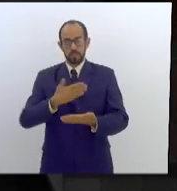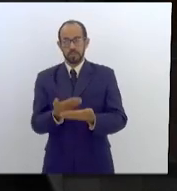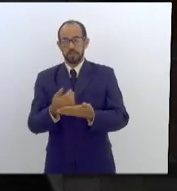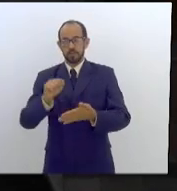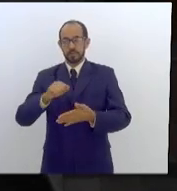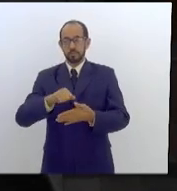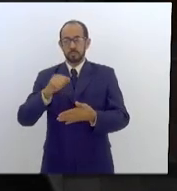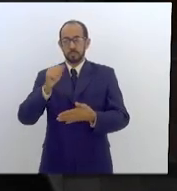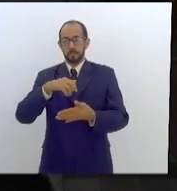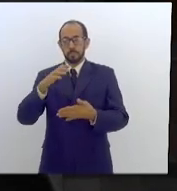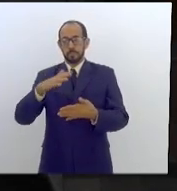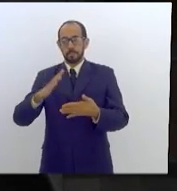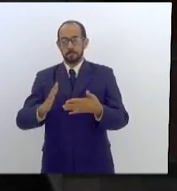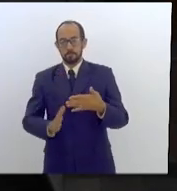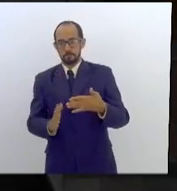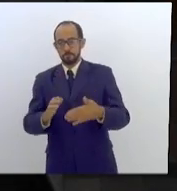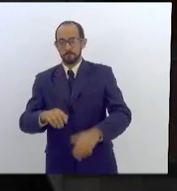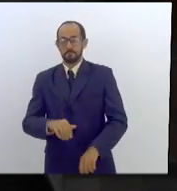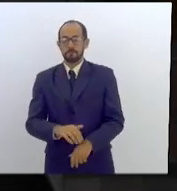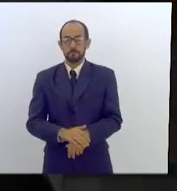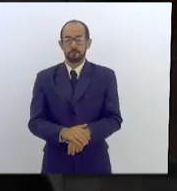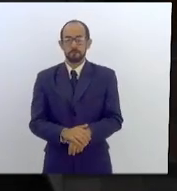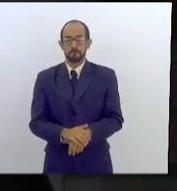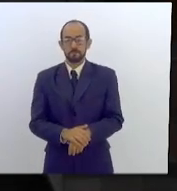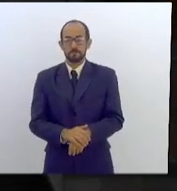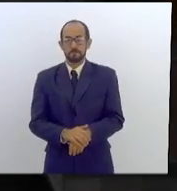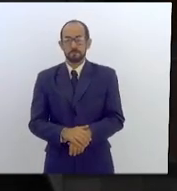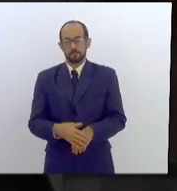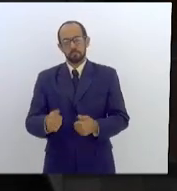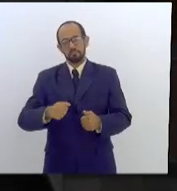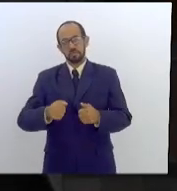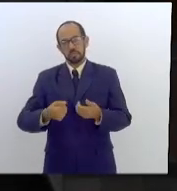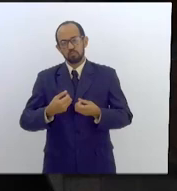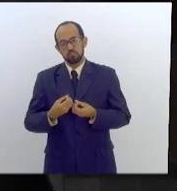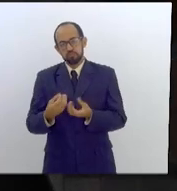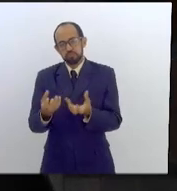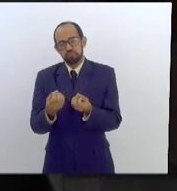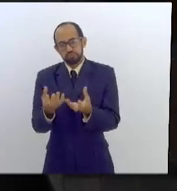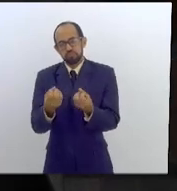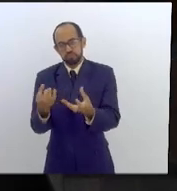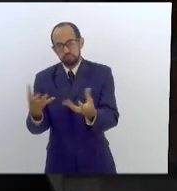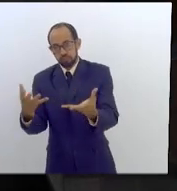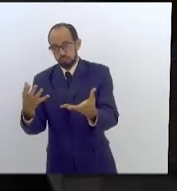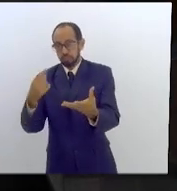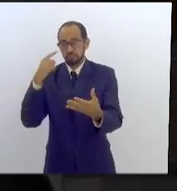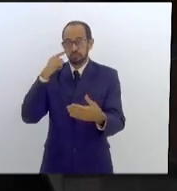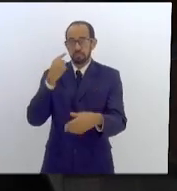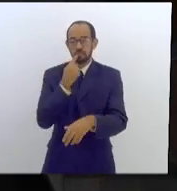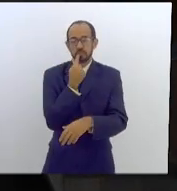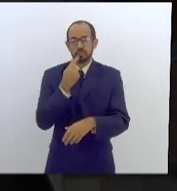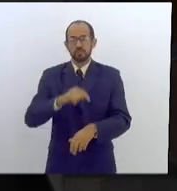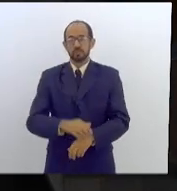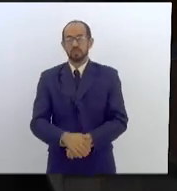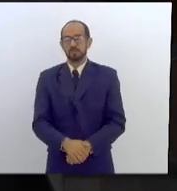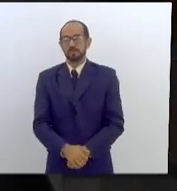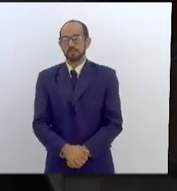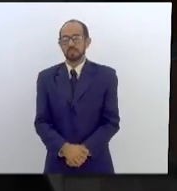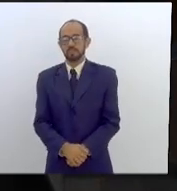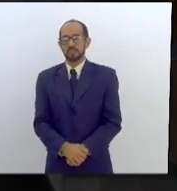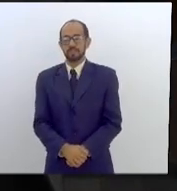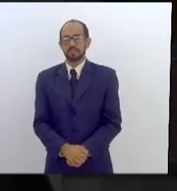da linguagem de libras que leva a nossa voz aos deficientes auditivos